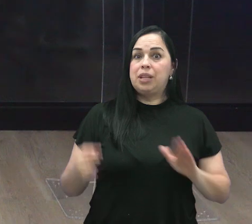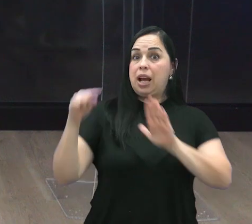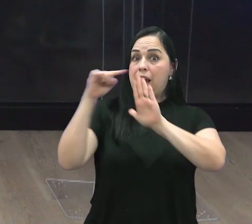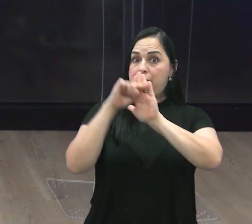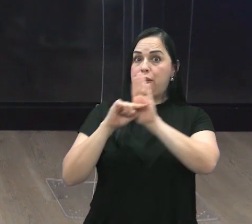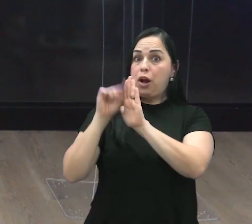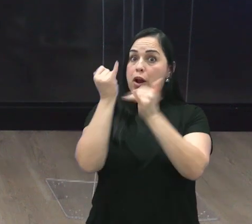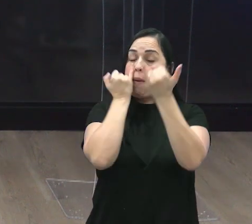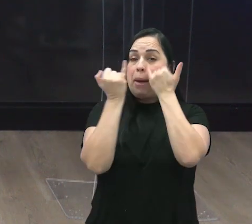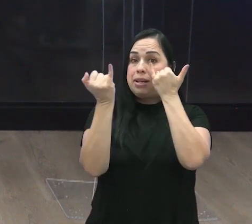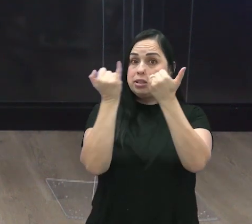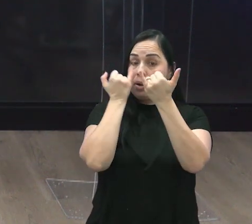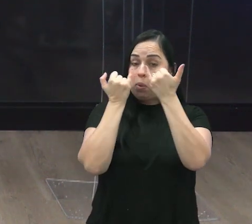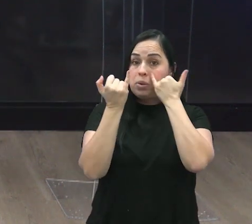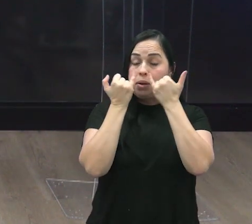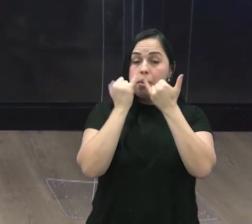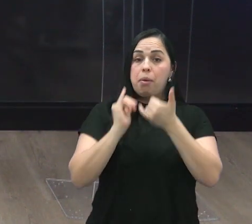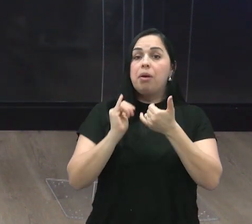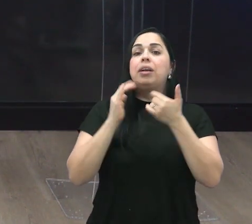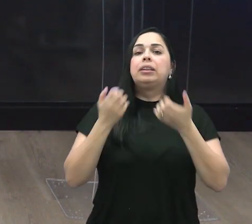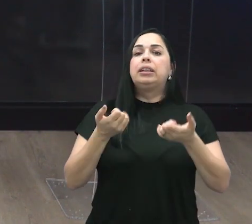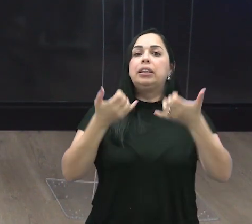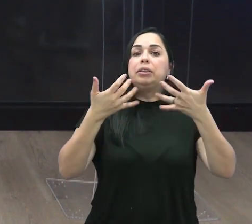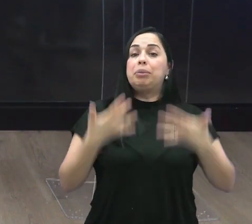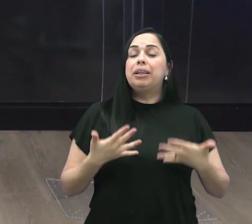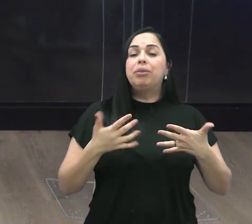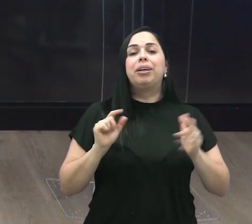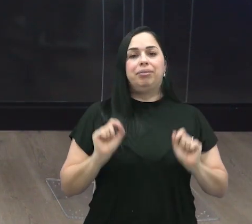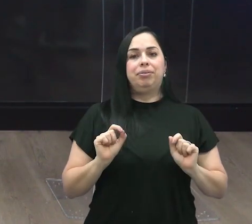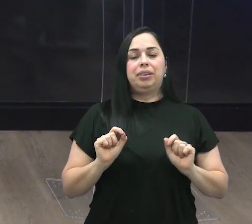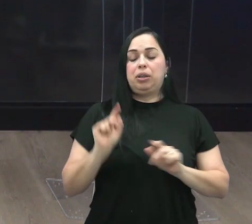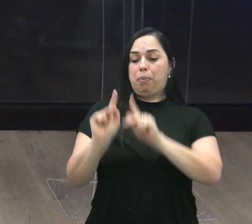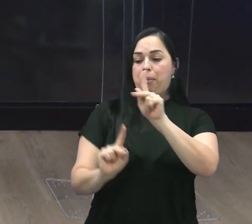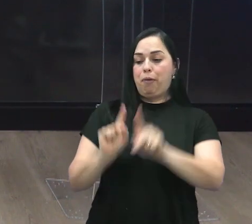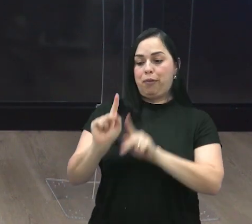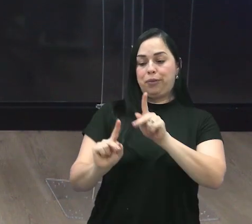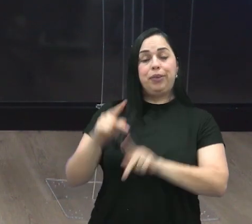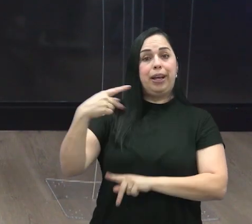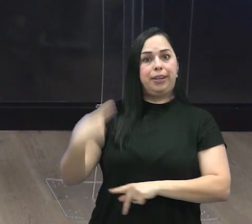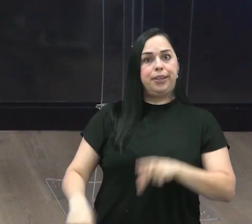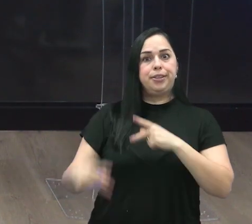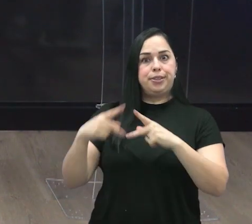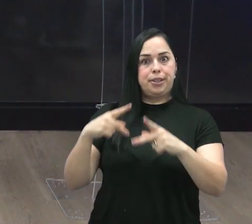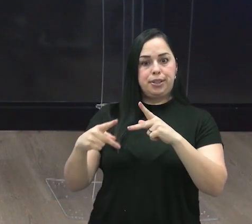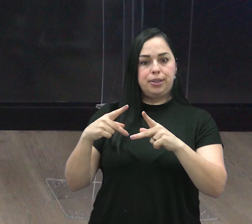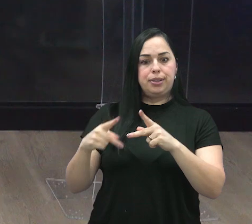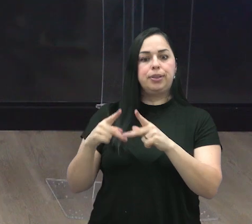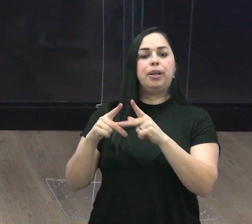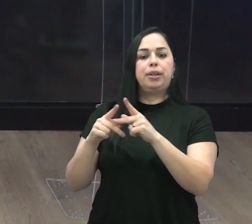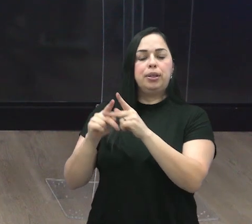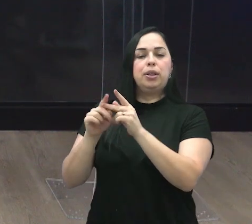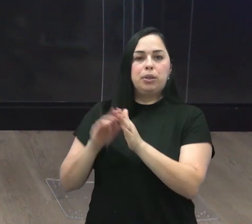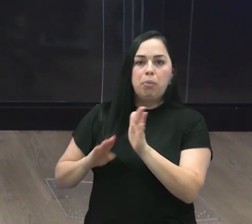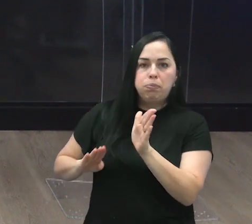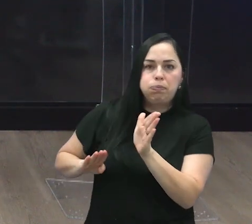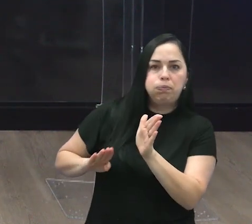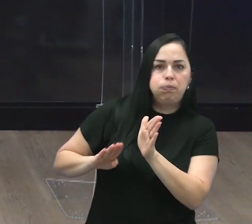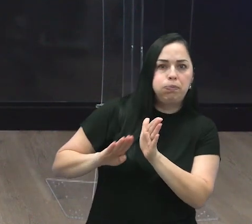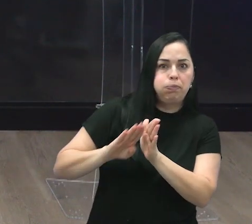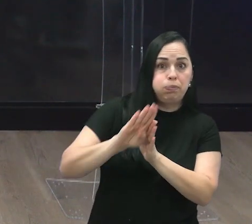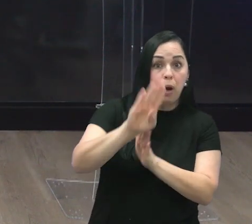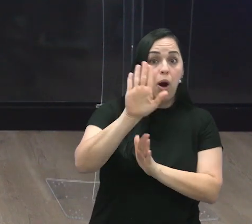Dados do último censo mostram que a população idosa de São José dos Campos mais que dobrou em 12 anos.